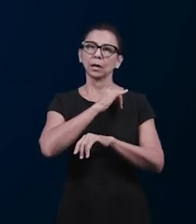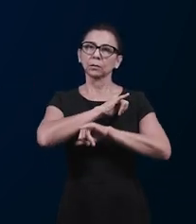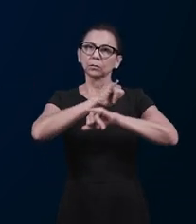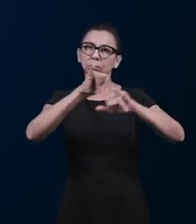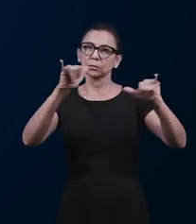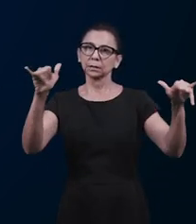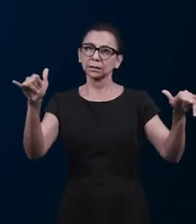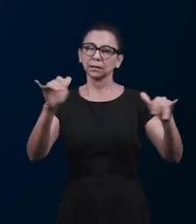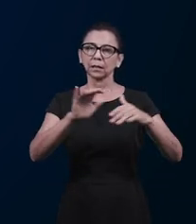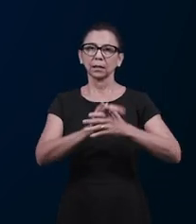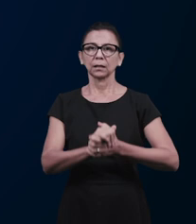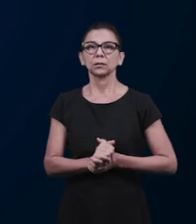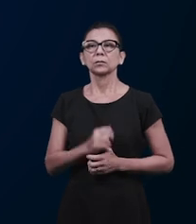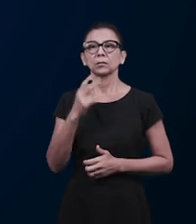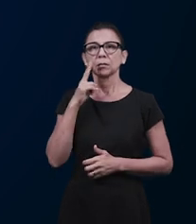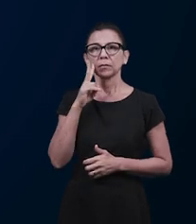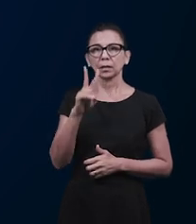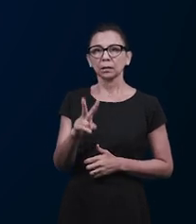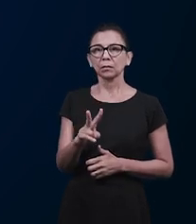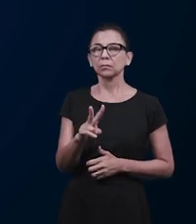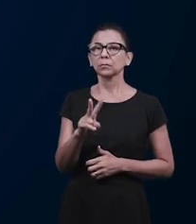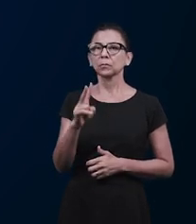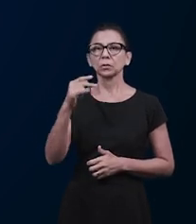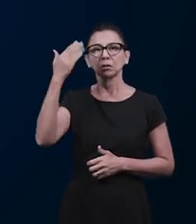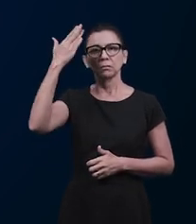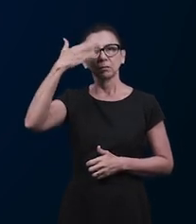não ouvirão, entenderão.